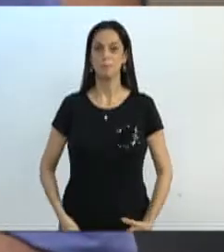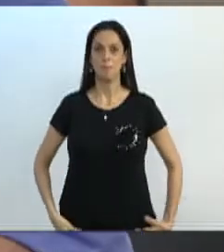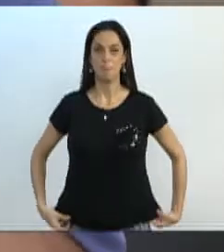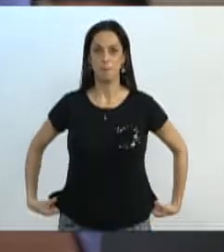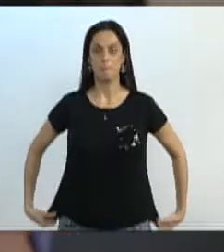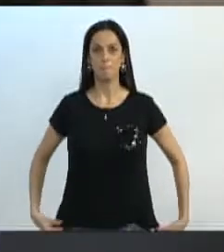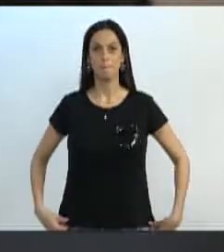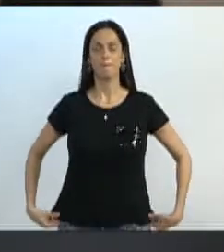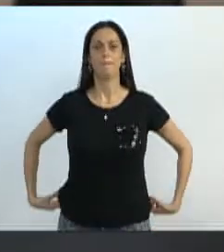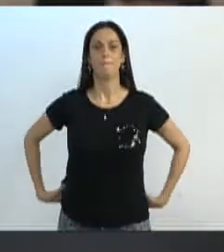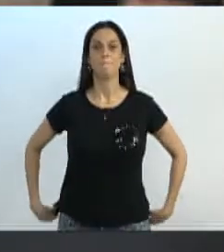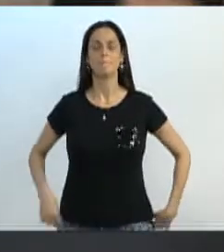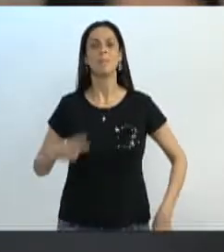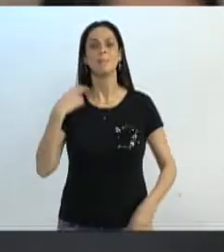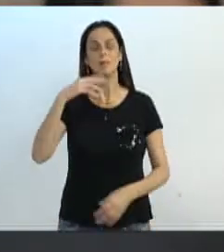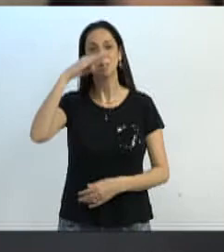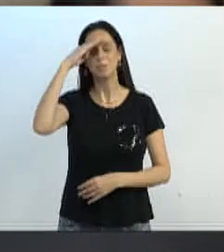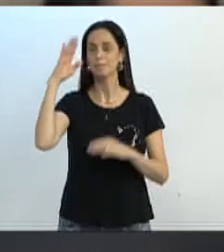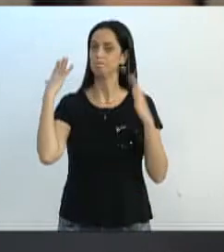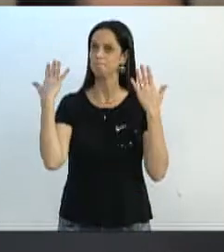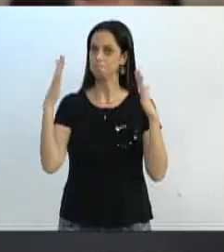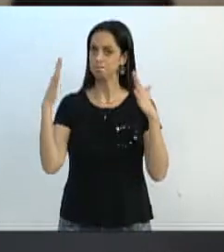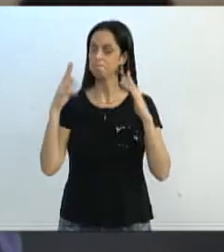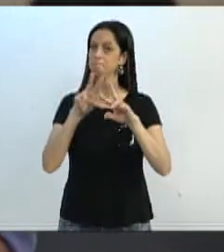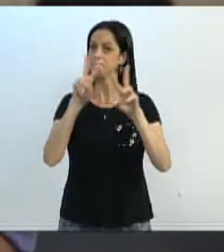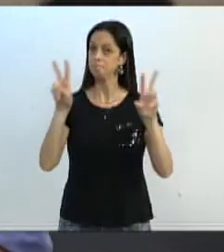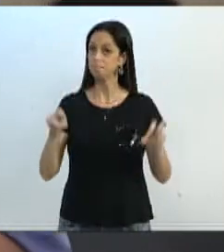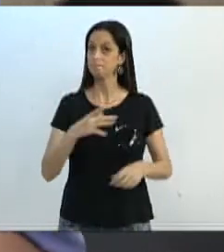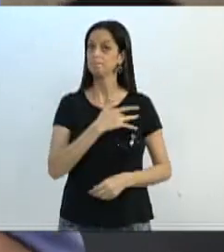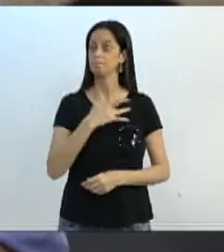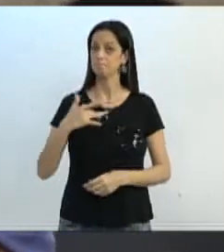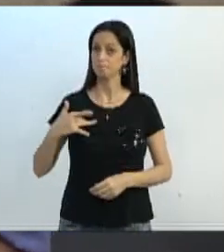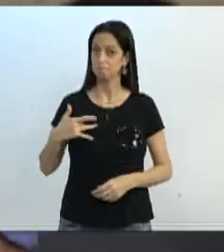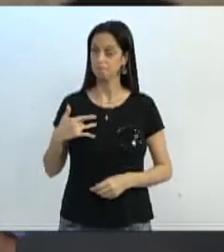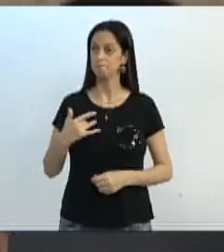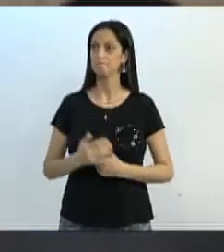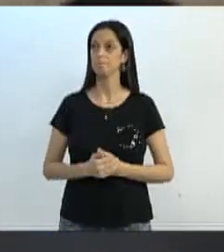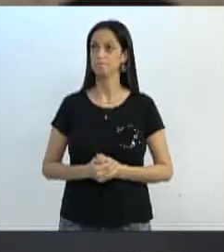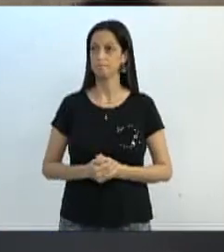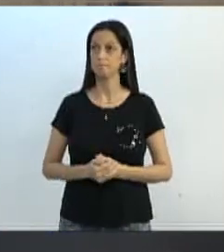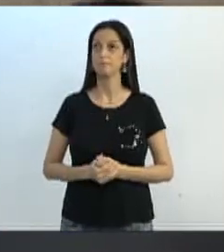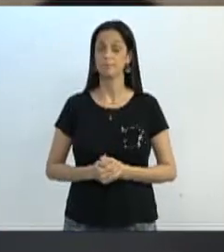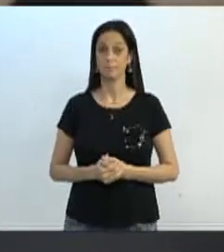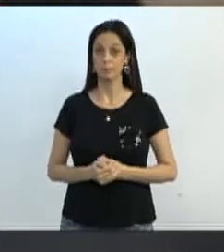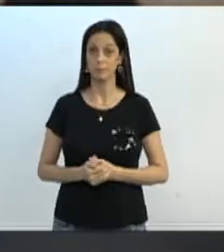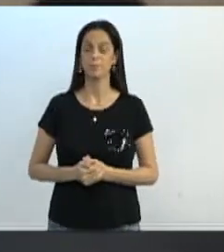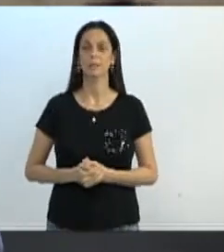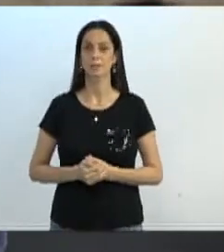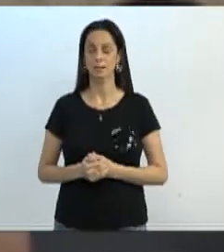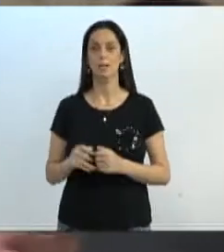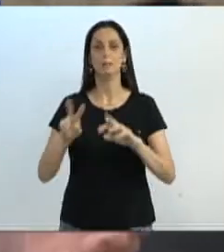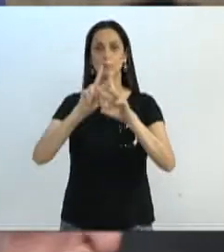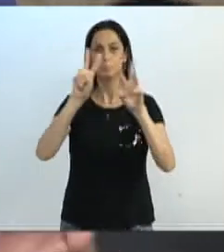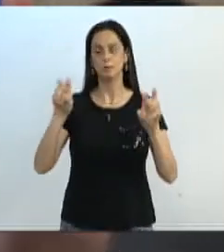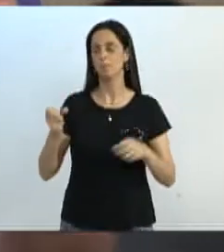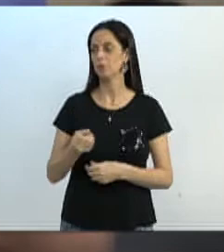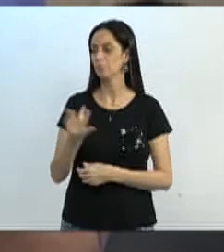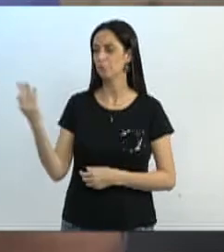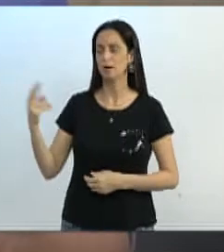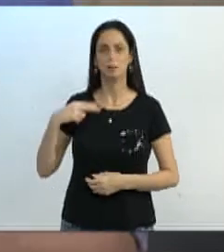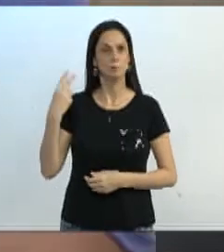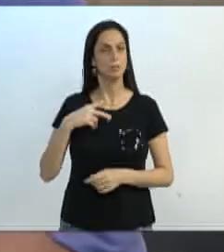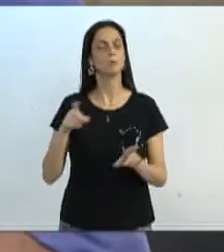Vereador Jovino, parabéns aí pelo tema. A saúde, sem dúvida nenhuma, é um tema recorrente aqui dessa casa. Vários